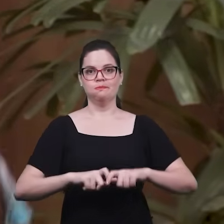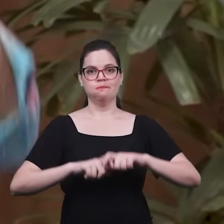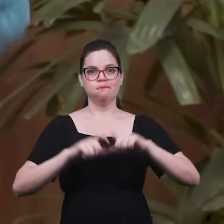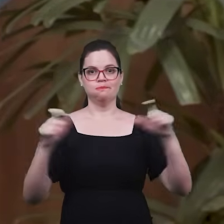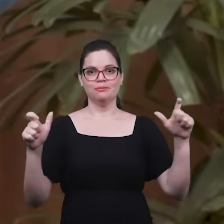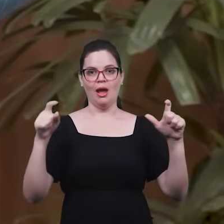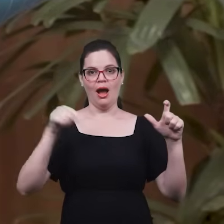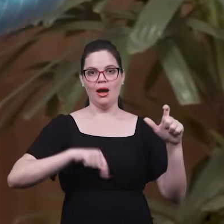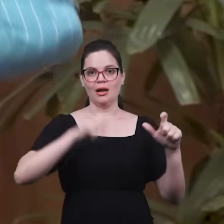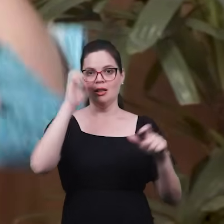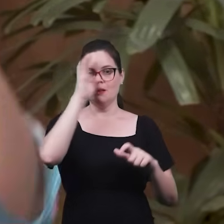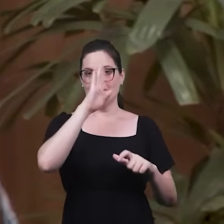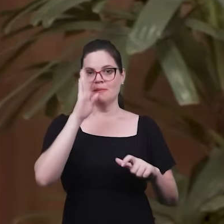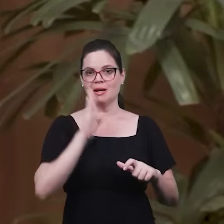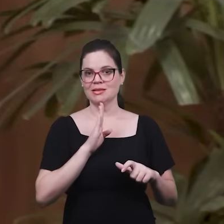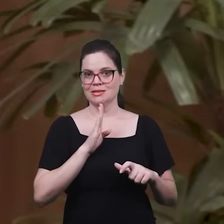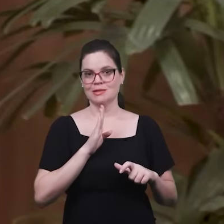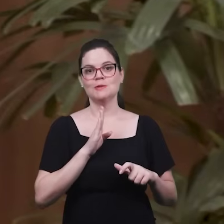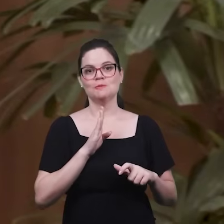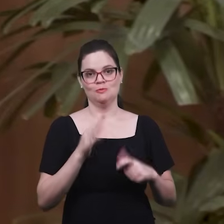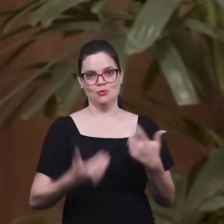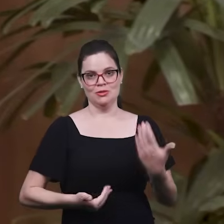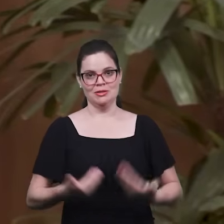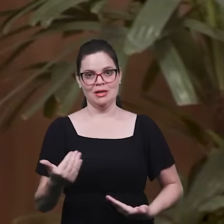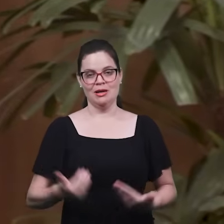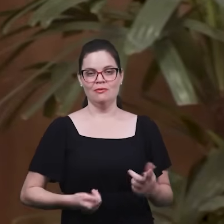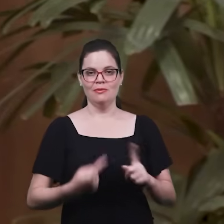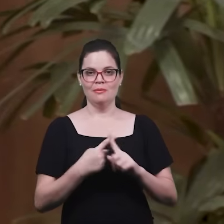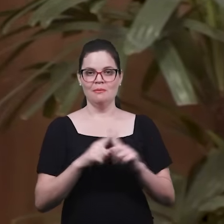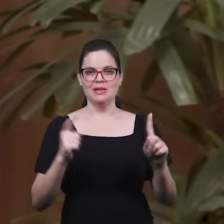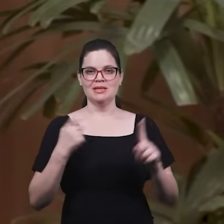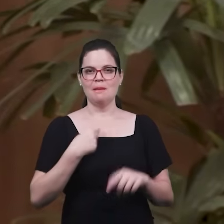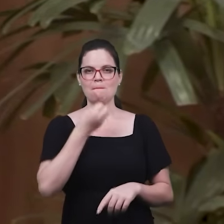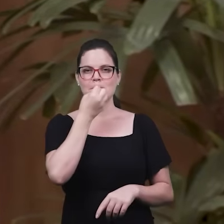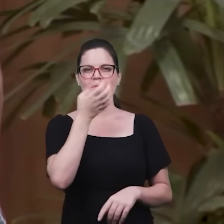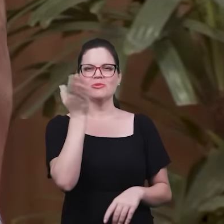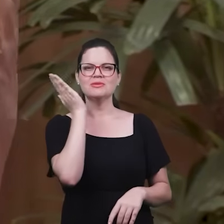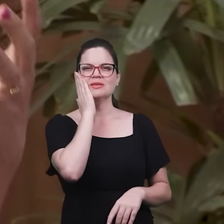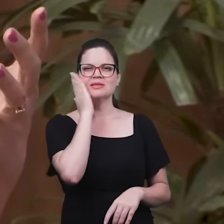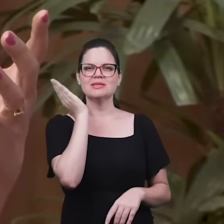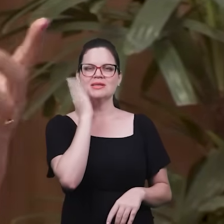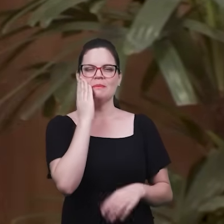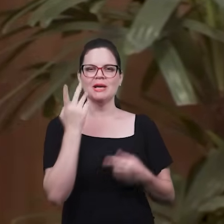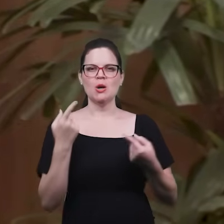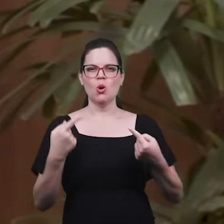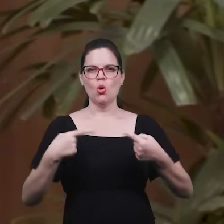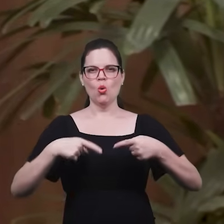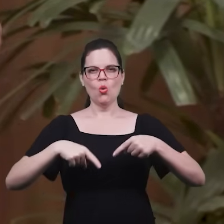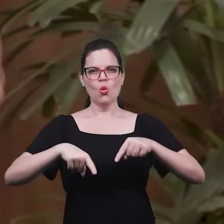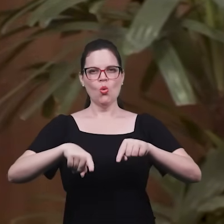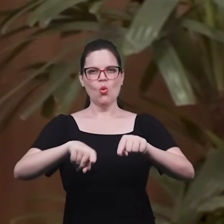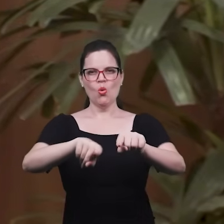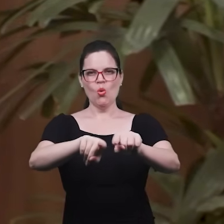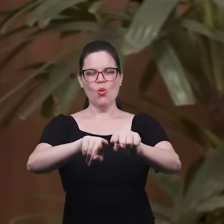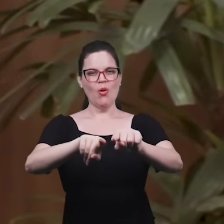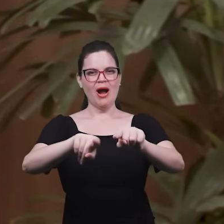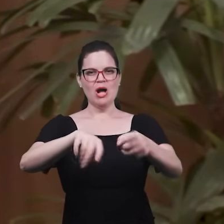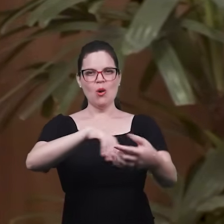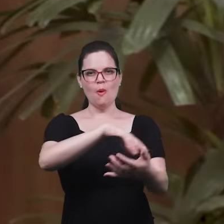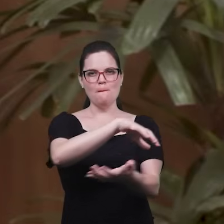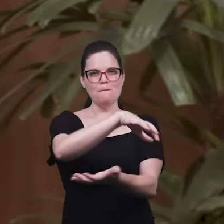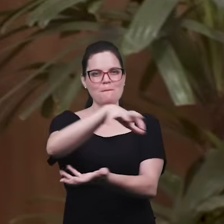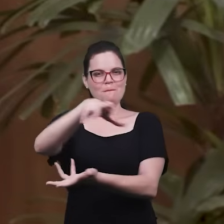membros aqui no nosso país, mas é muito bom poder participar de uma forma síncrona, no mesmo tempo de onde